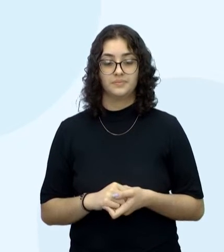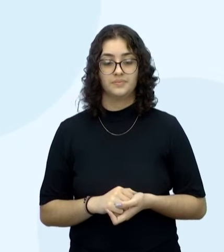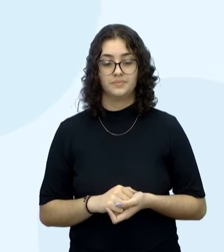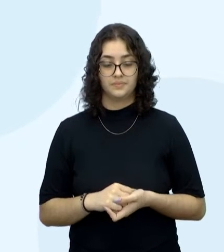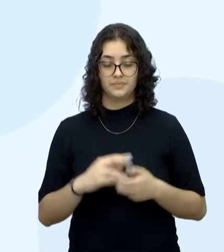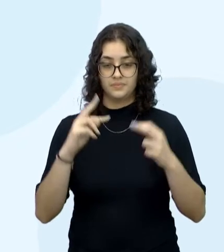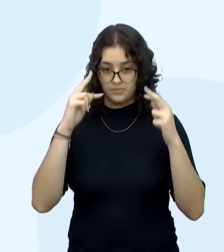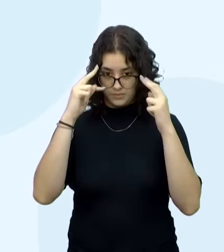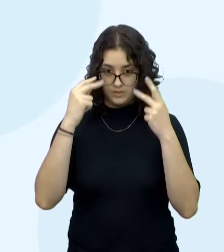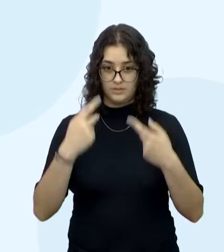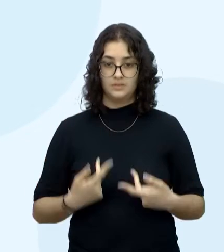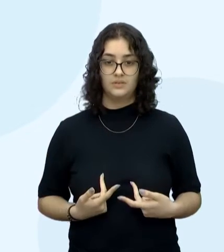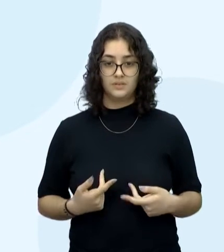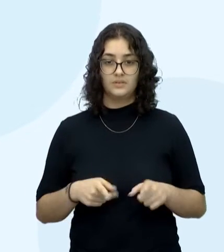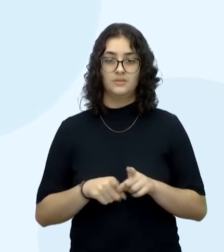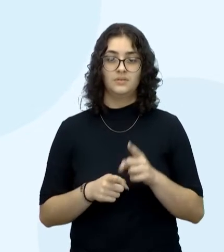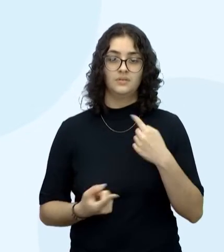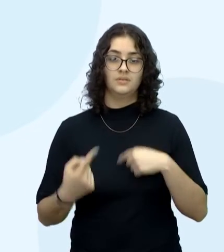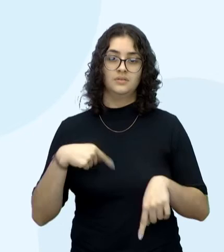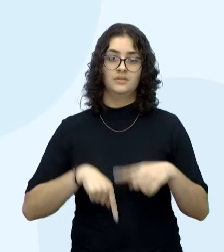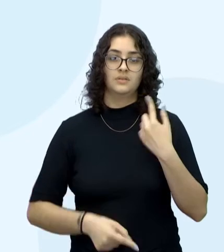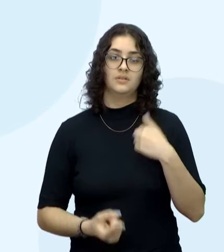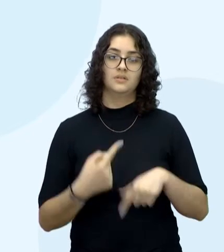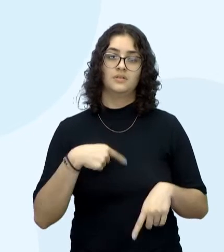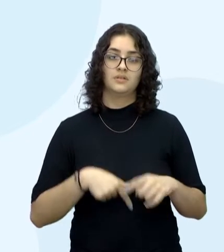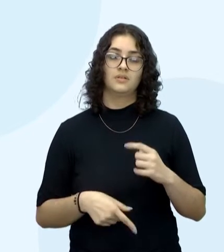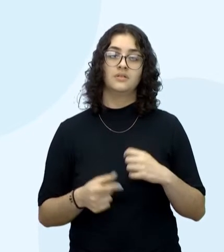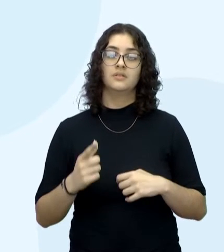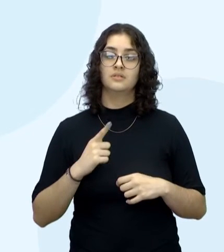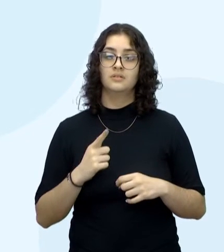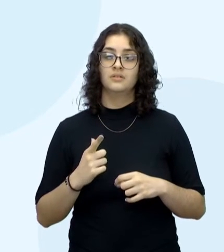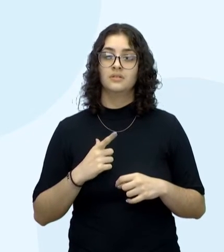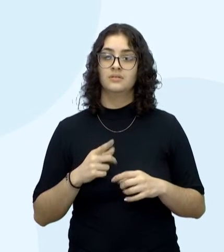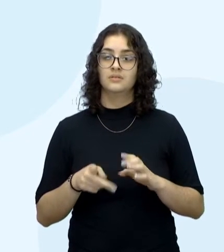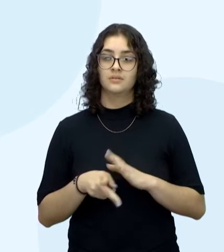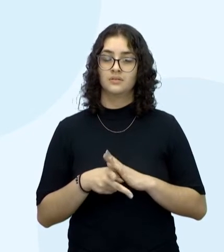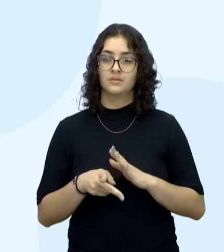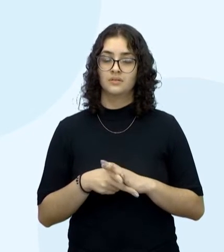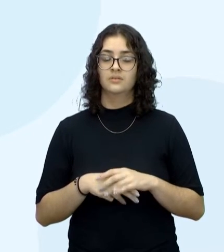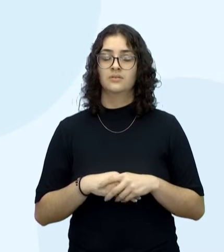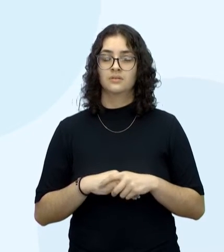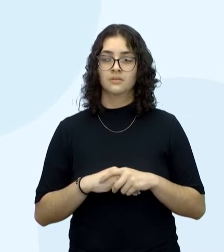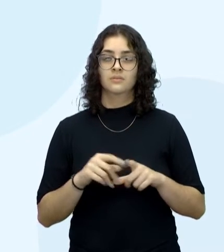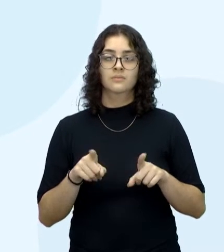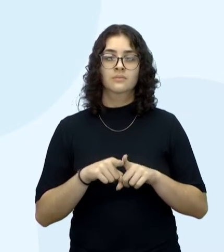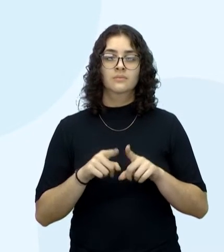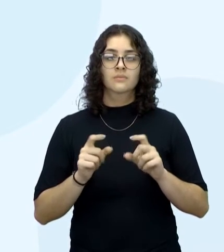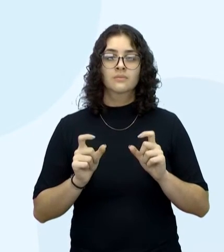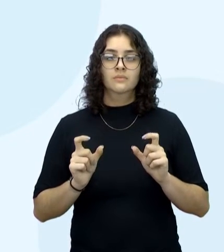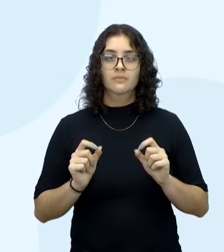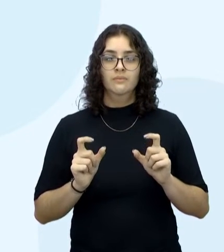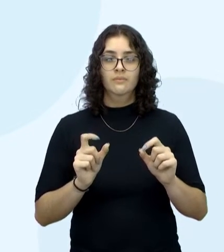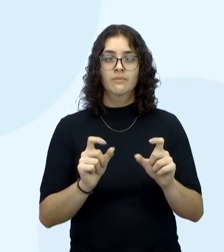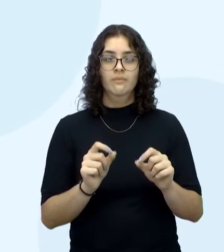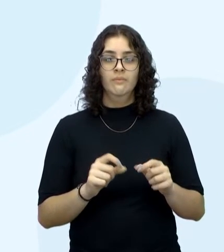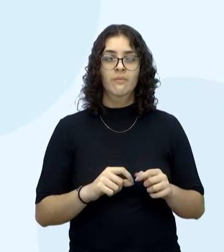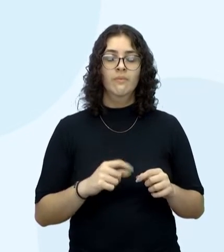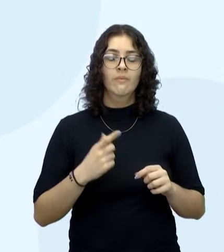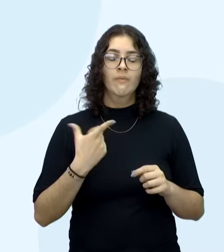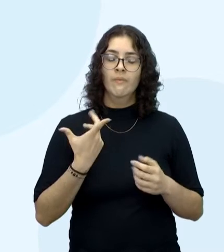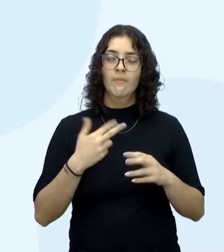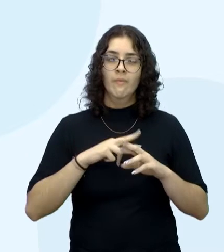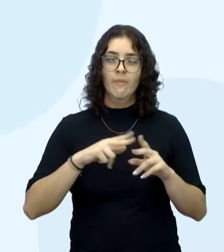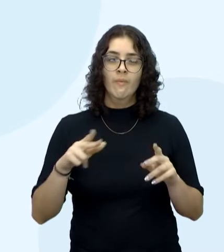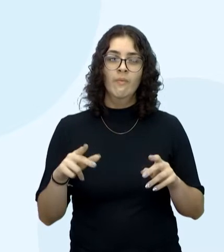Em humanos, hormônios presentes no ambiente podem prejudicar o sistema endócrino e causar câncer de testículo, de